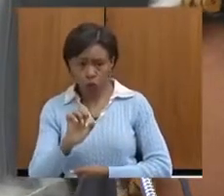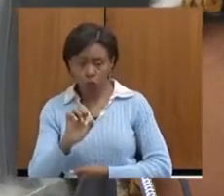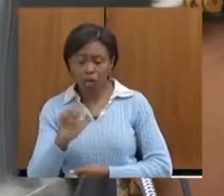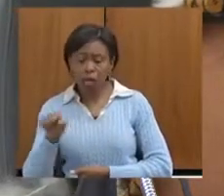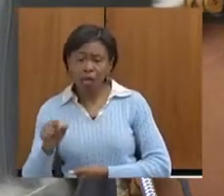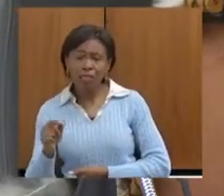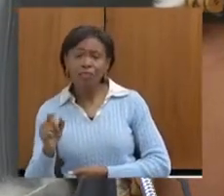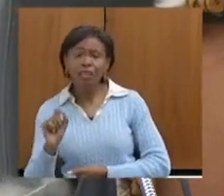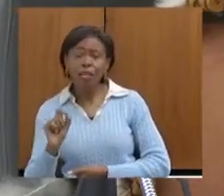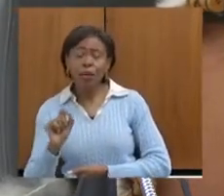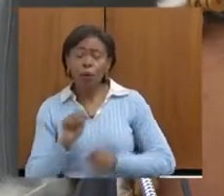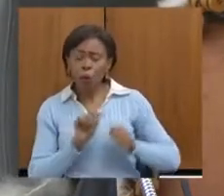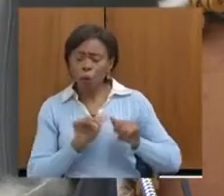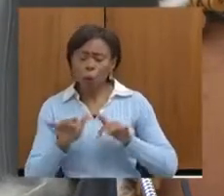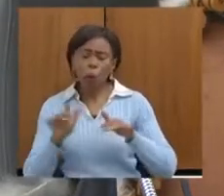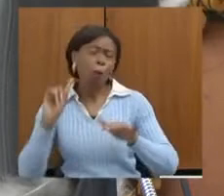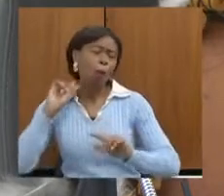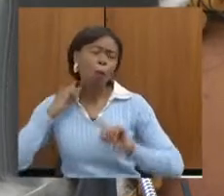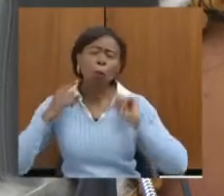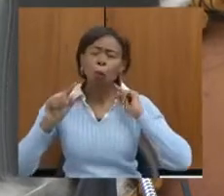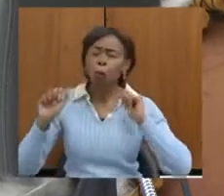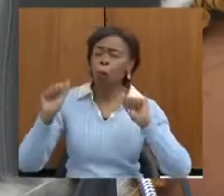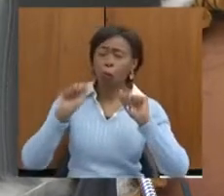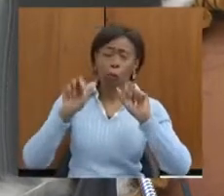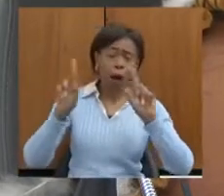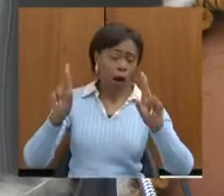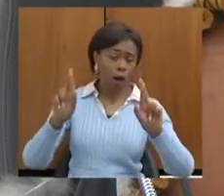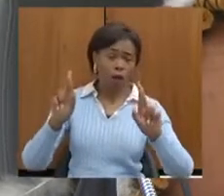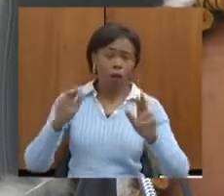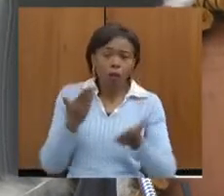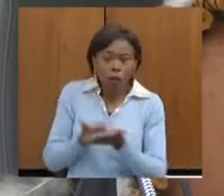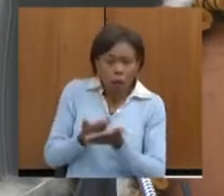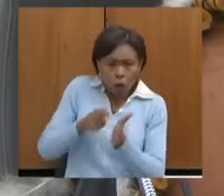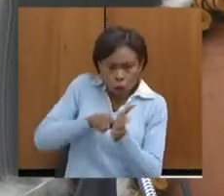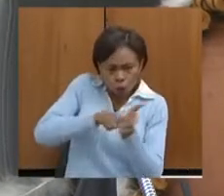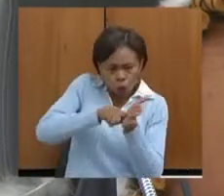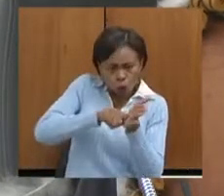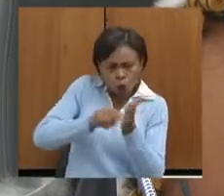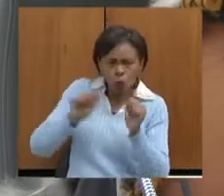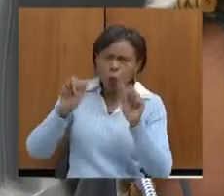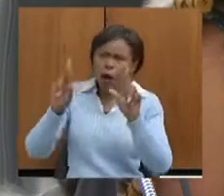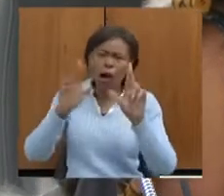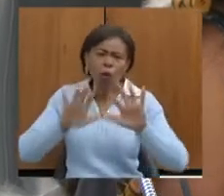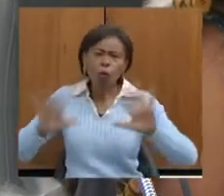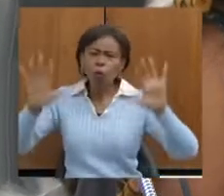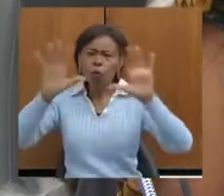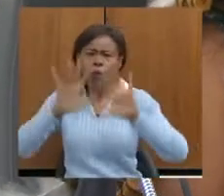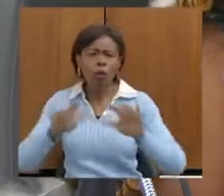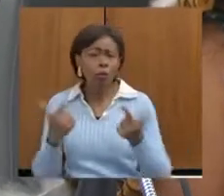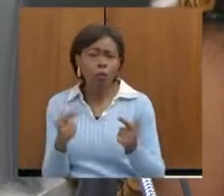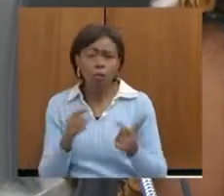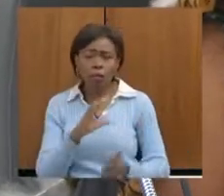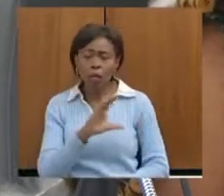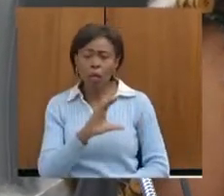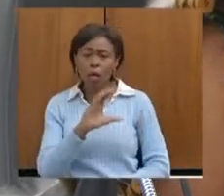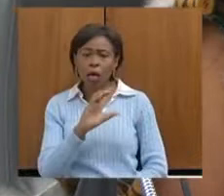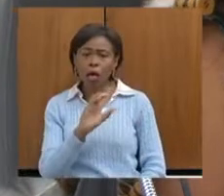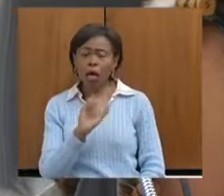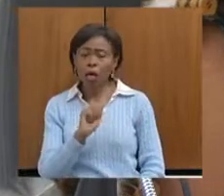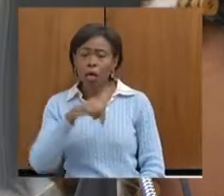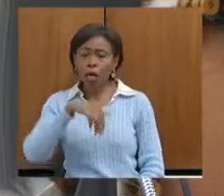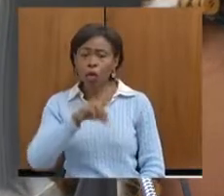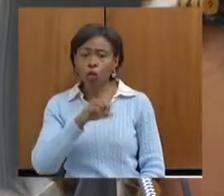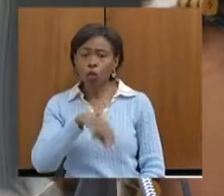recusou a fazer estudos de ar por exemplo a qualidade do ar não tem estudo de qualidade ou abaixo da barragem candonga isso intensamente